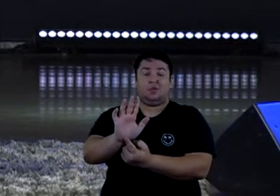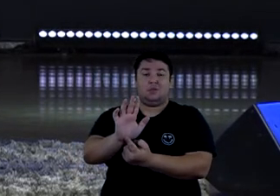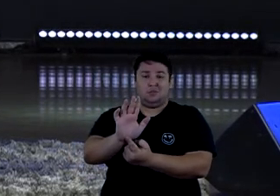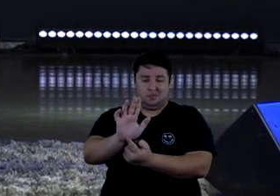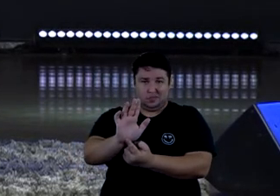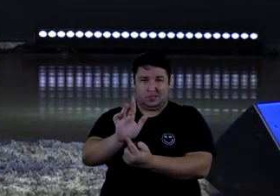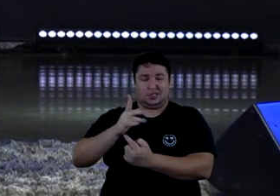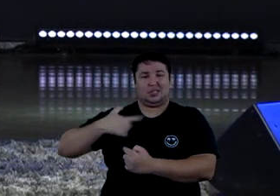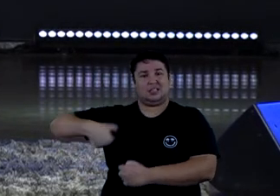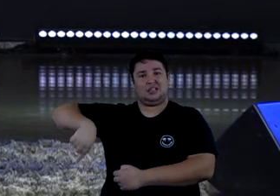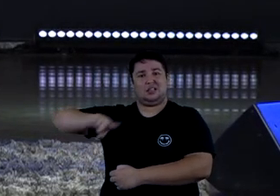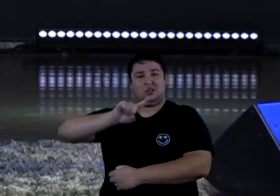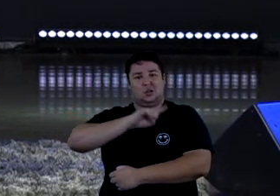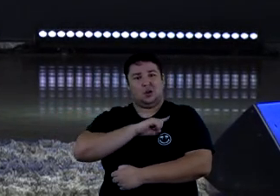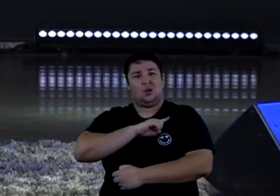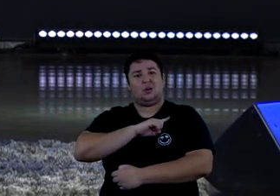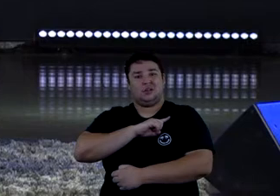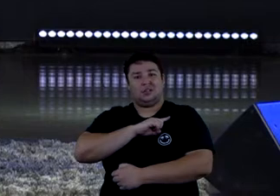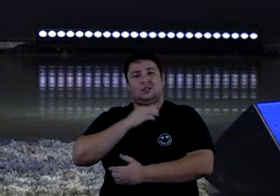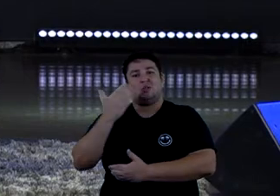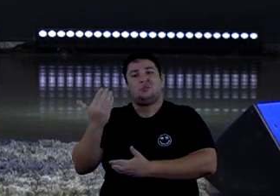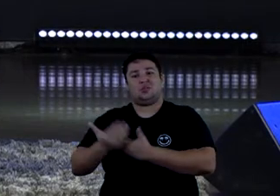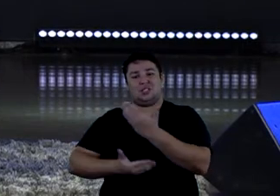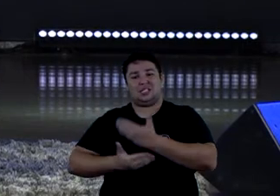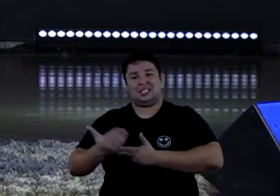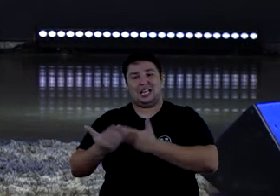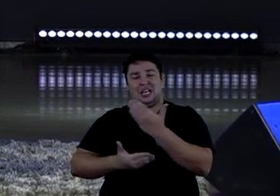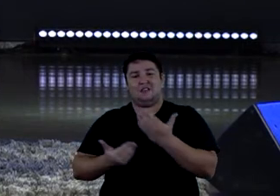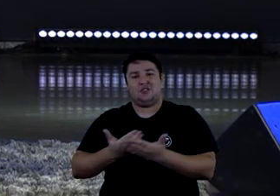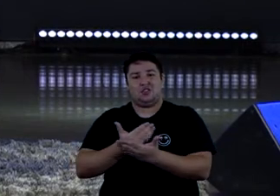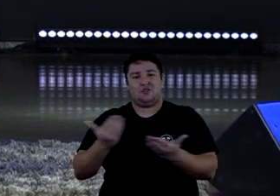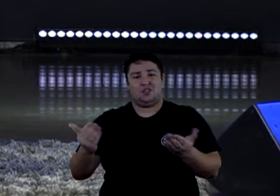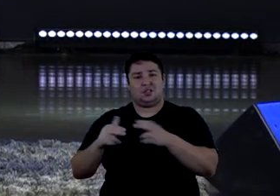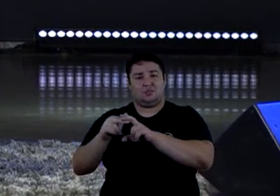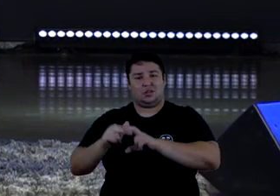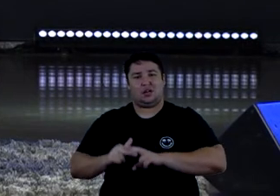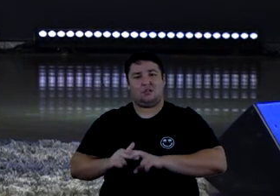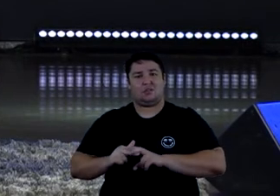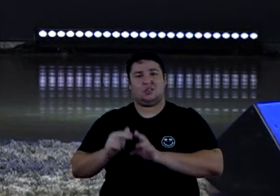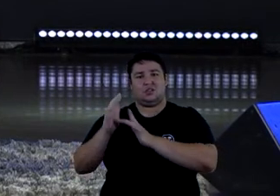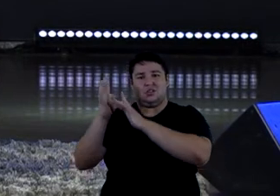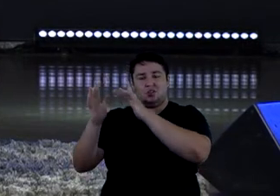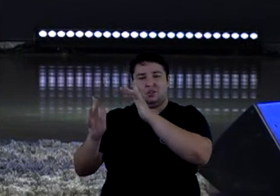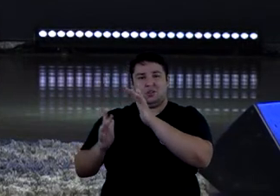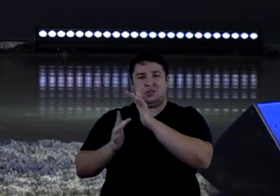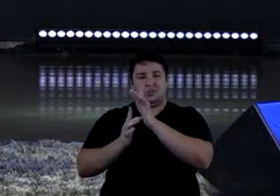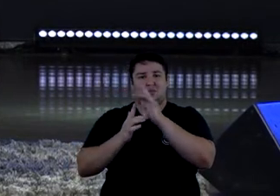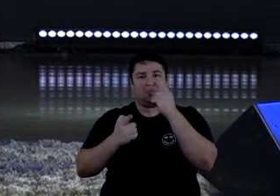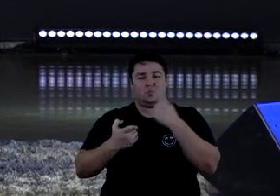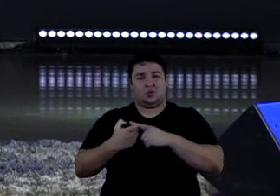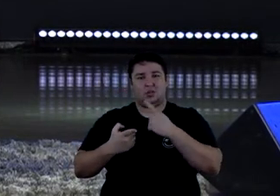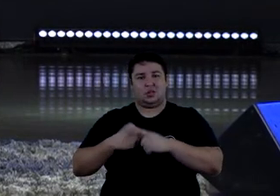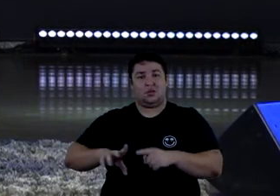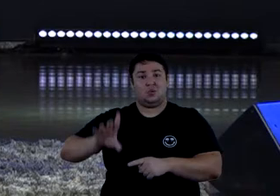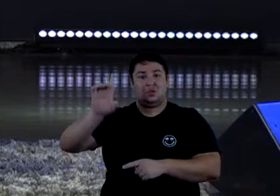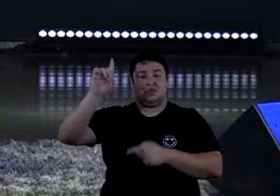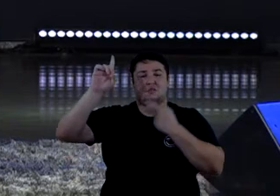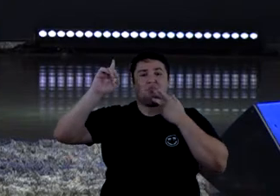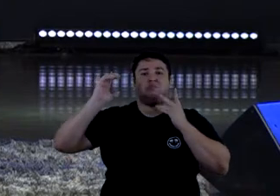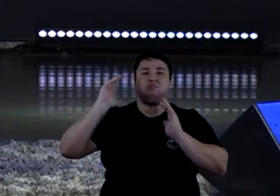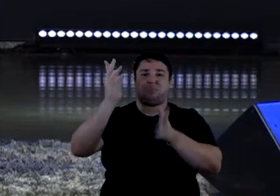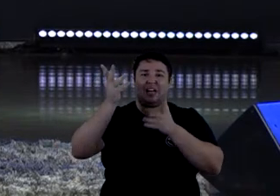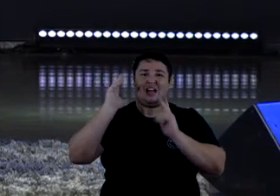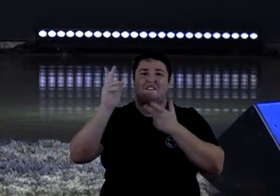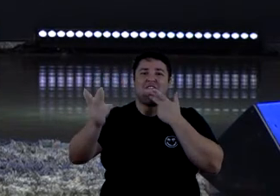E que nós mesmos somos servos de vocês por causa de Jesus. Porque o Deus que disse,